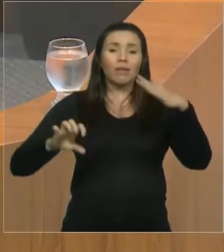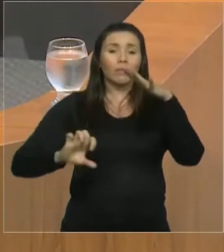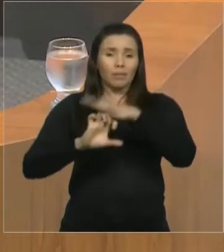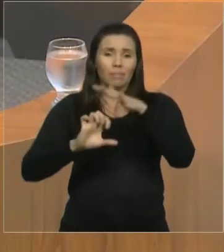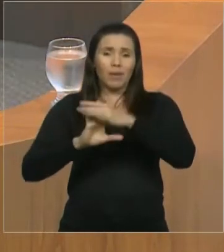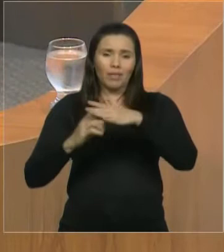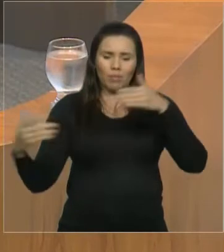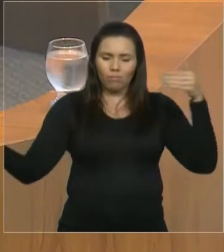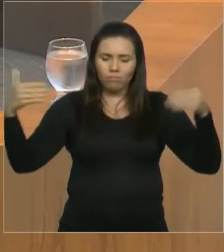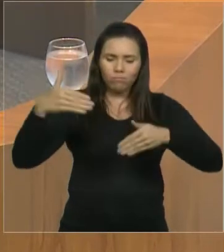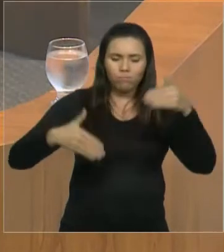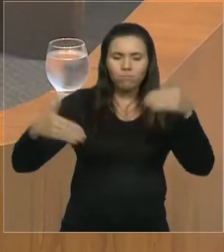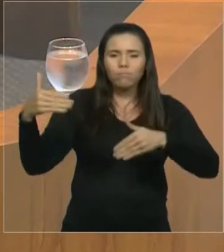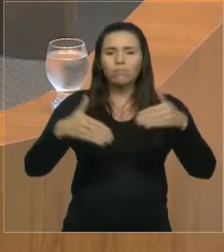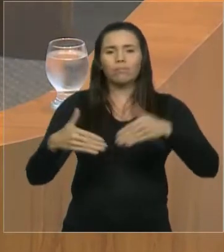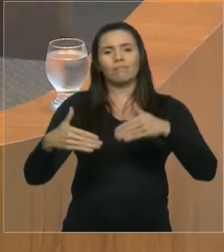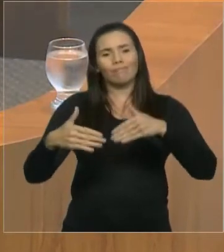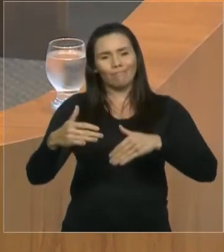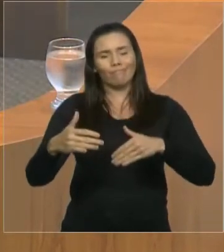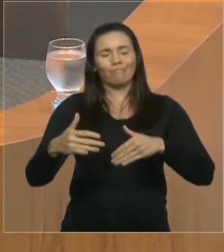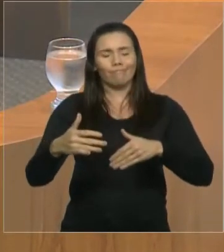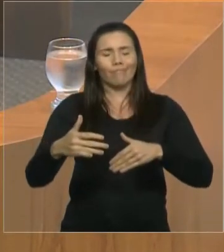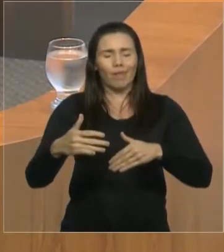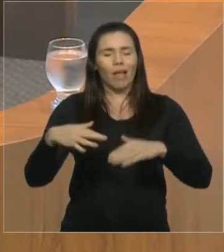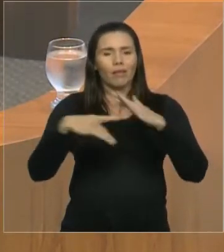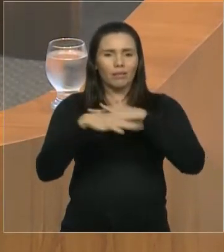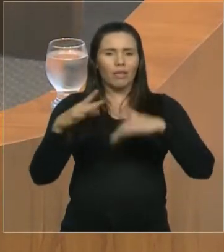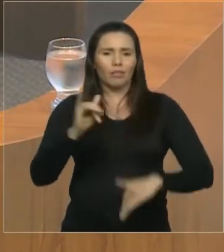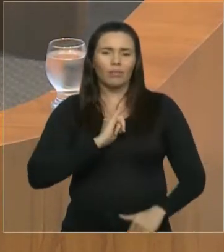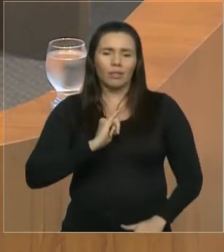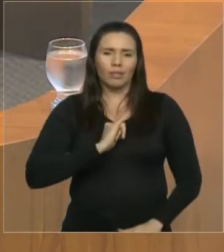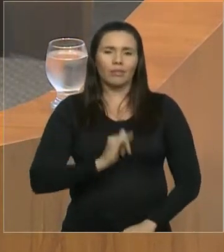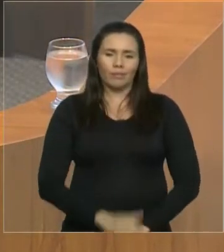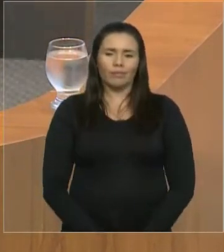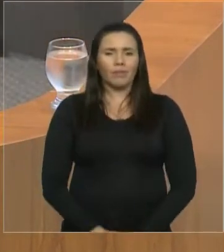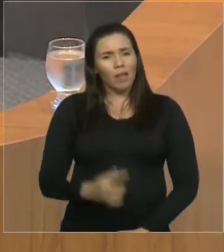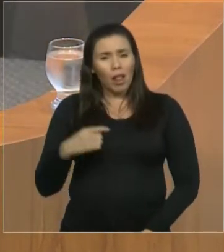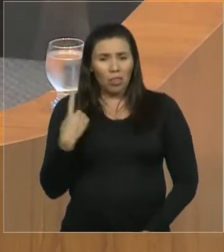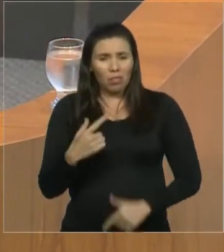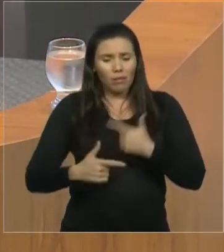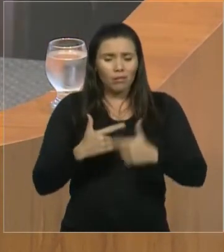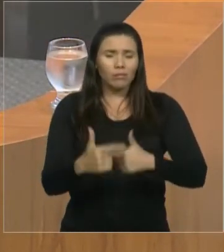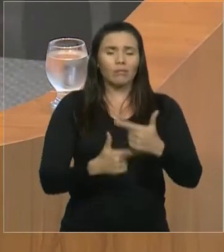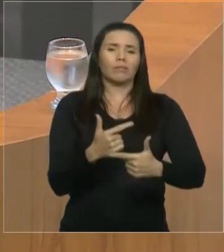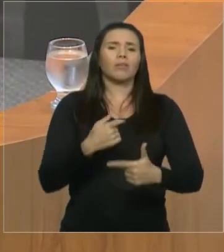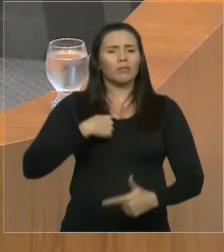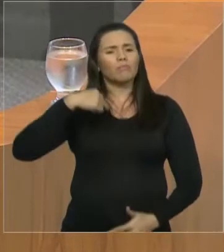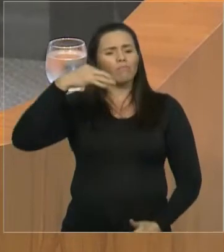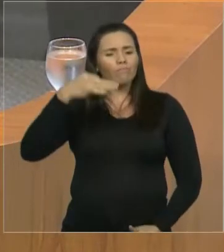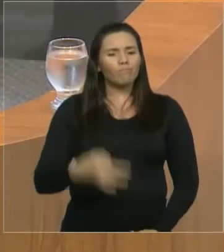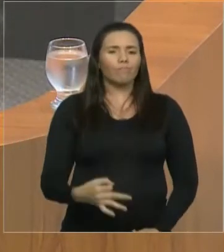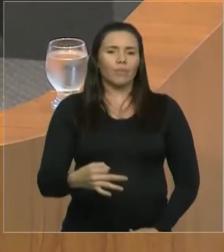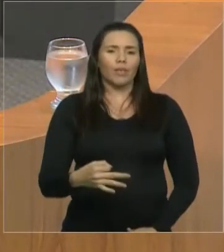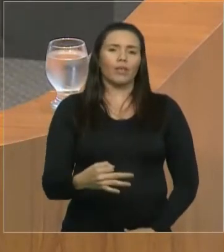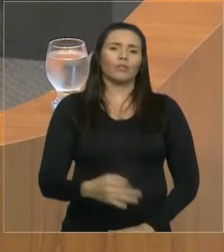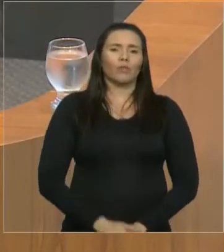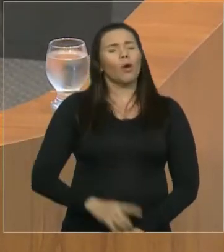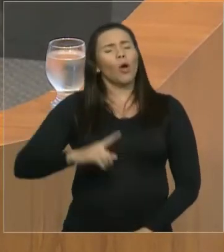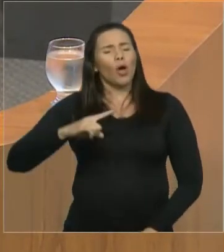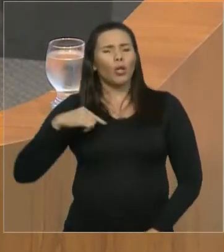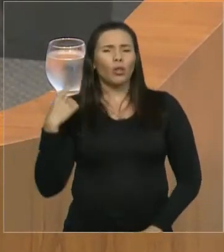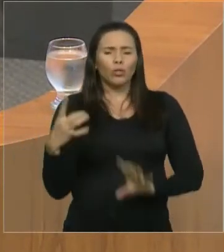grande desafio e eu tenho certeza que, com a união que nós estamos proporcionando à cidade